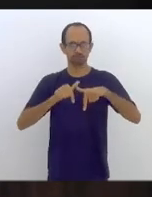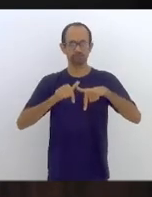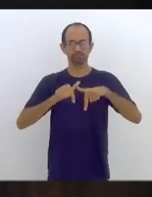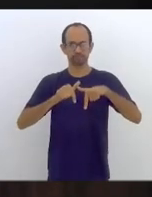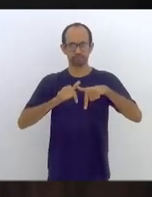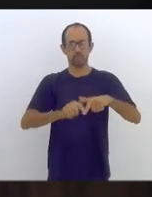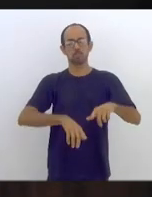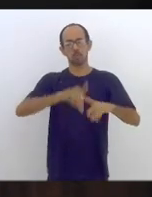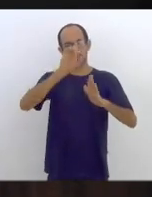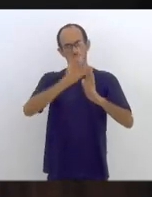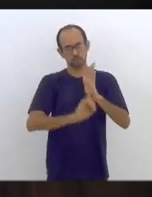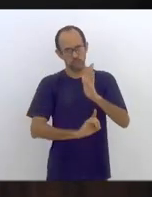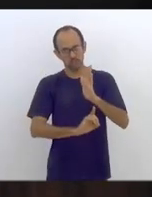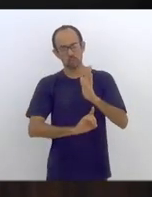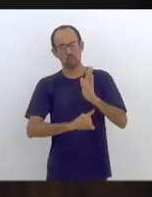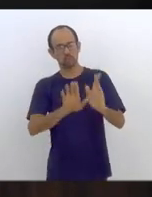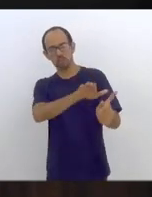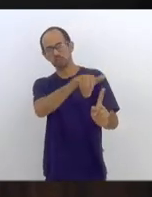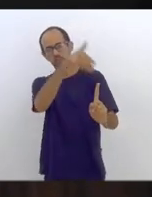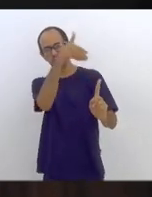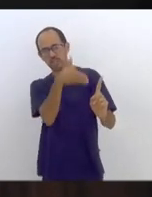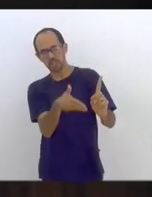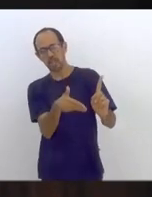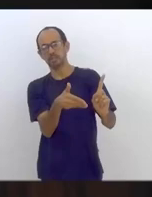por direito, por dignidade,